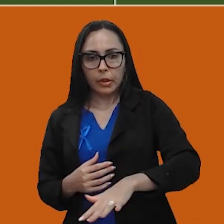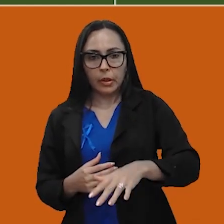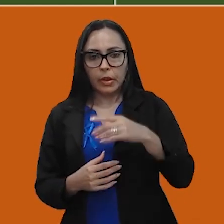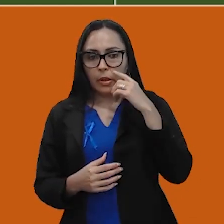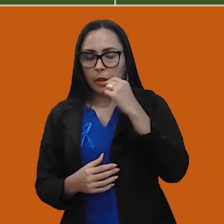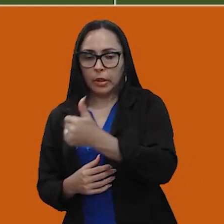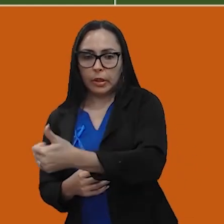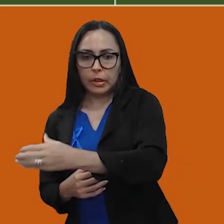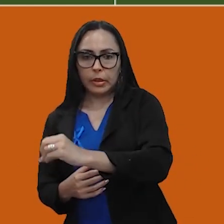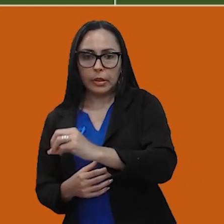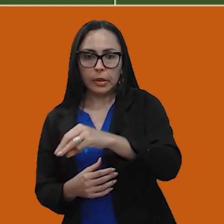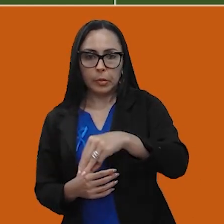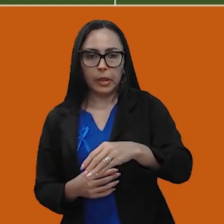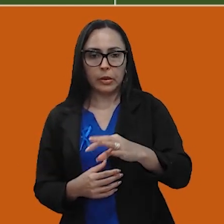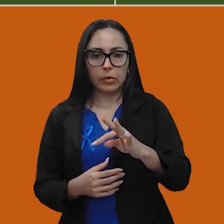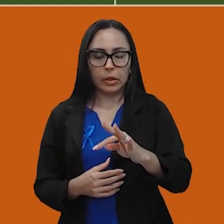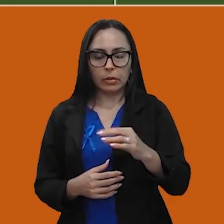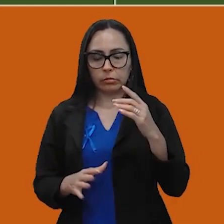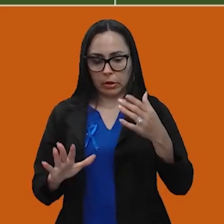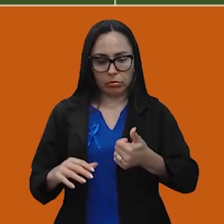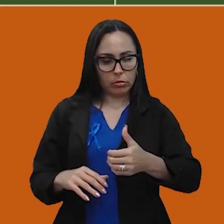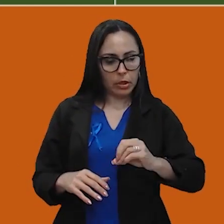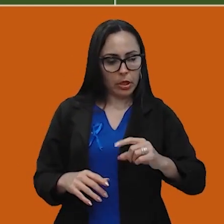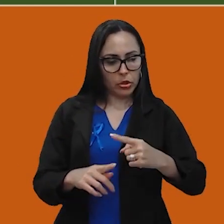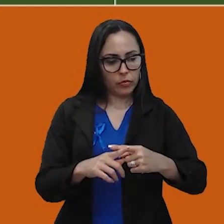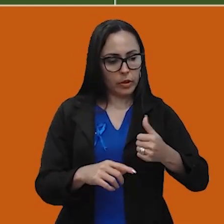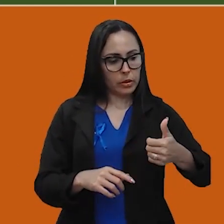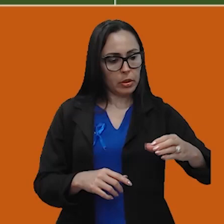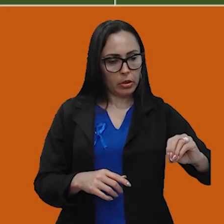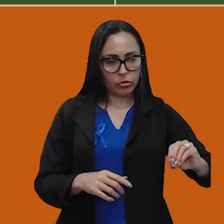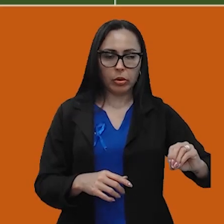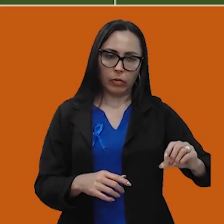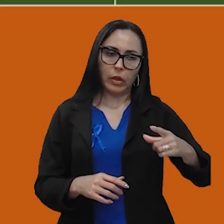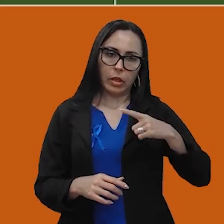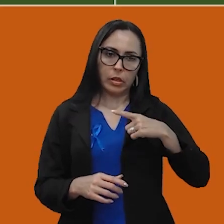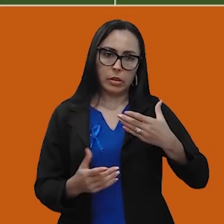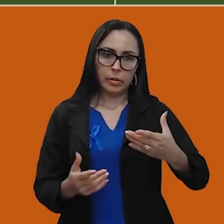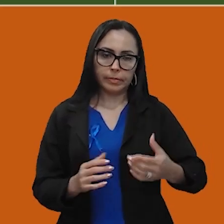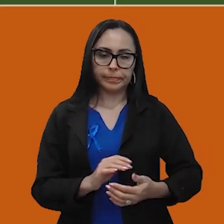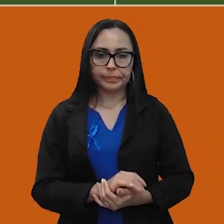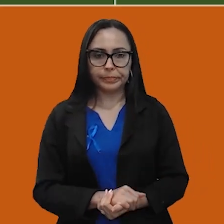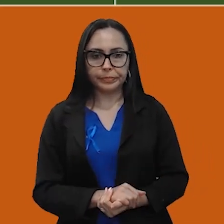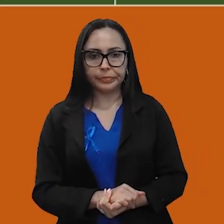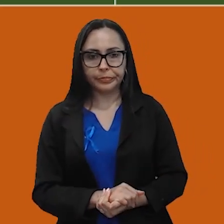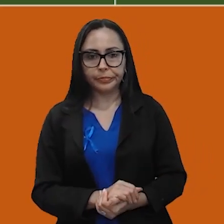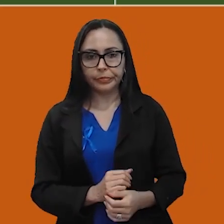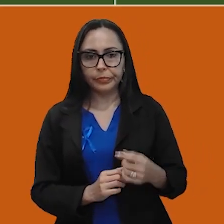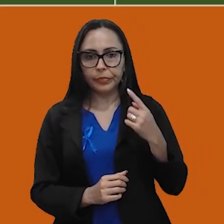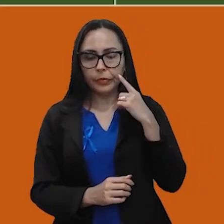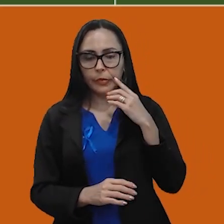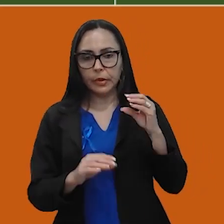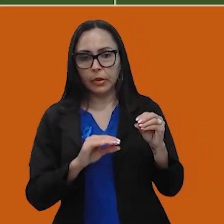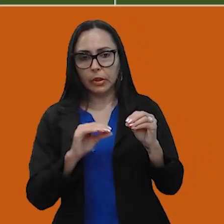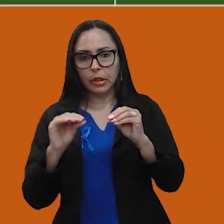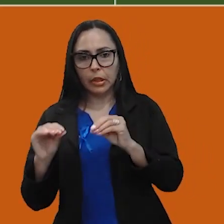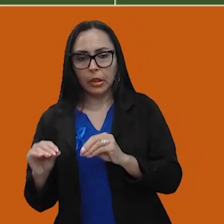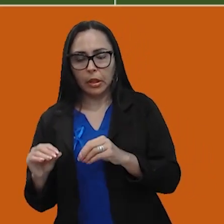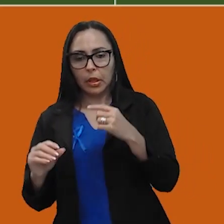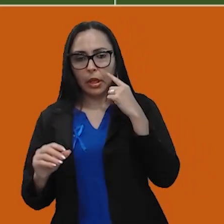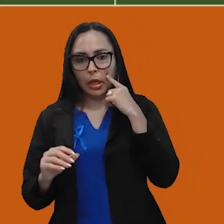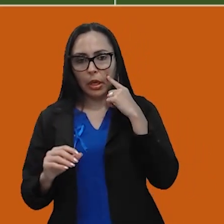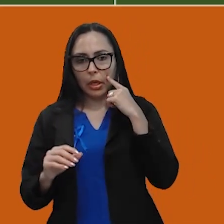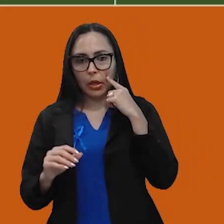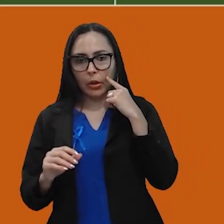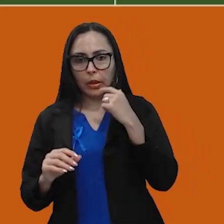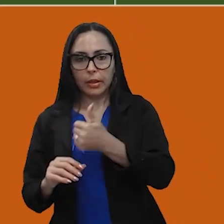seja, 10 por 10, eu tenho ali 1 decâmetro quadrado. Aí eu venho para uma unidade de medida que não é tão usual, tá? O hectômetro quadrado. Mas